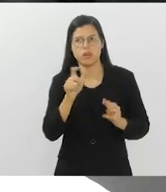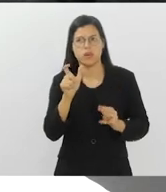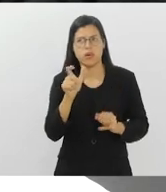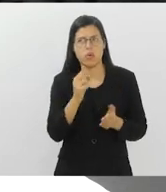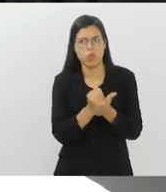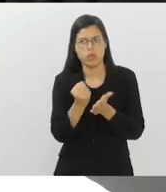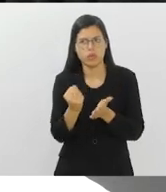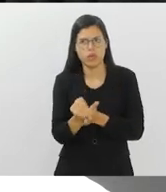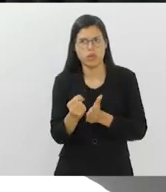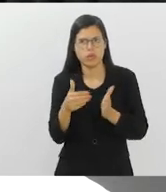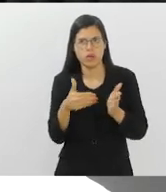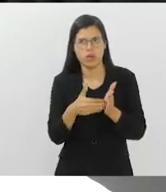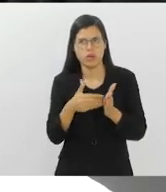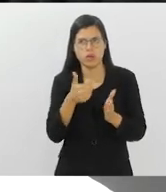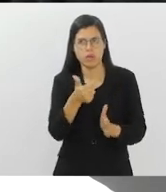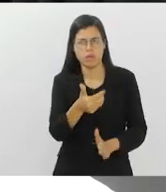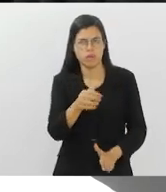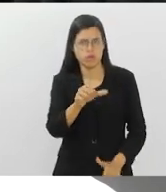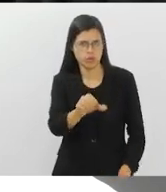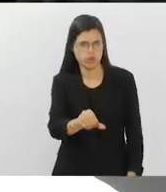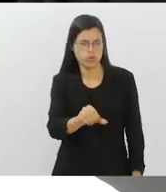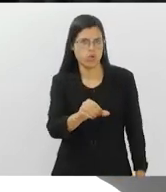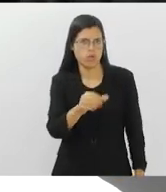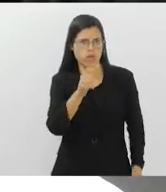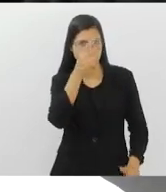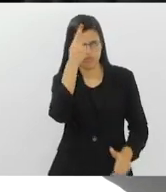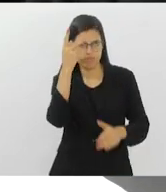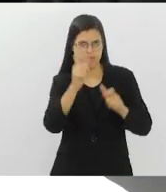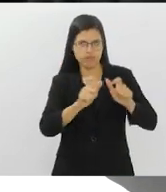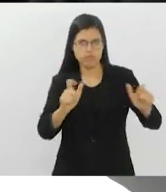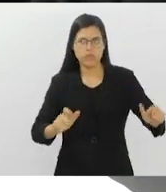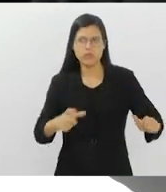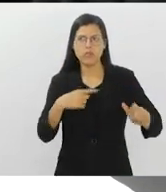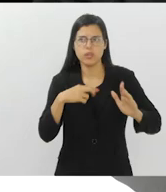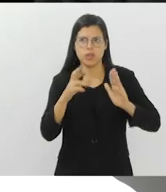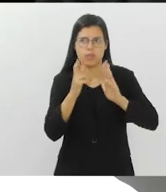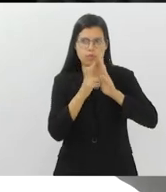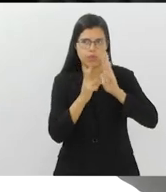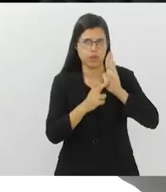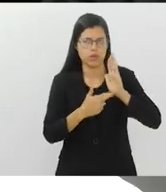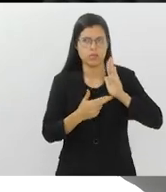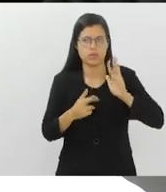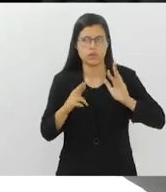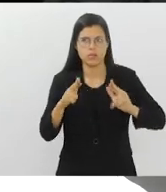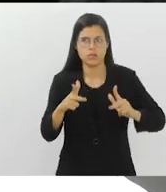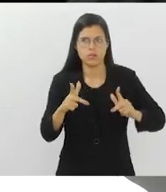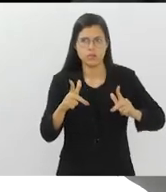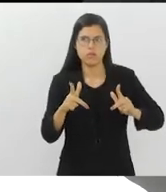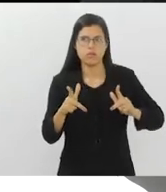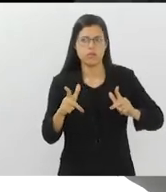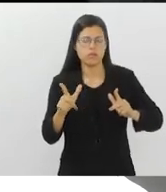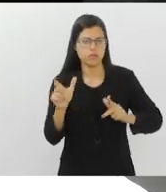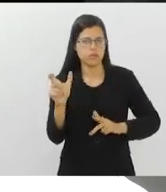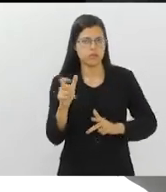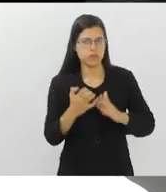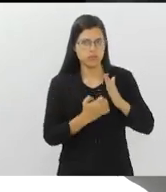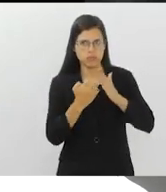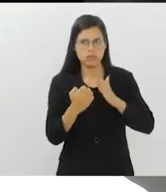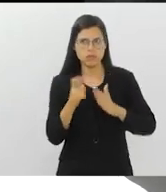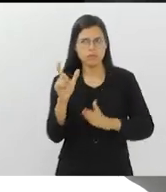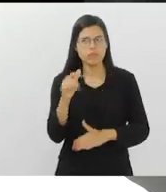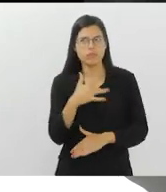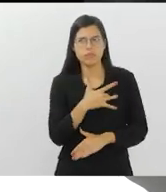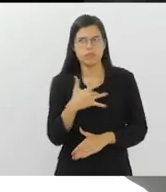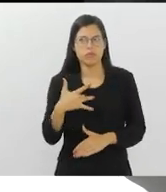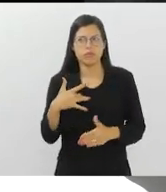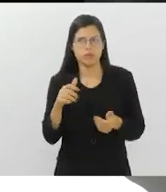contratos com até 29 vidas, a agência estabelece uma regra que é o pool de risco, ou seja, as operadoras de plano de saúde juntam todos esses